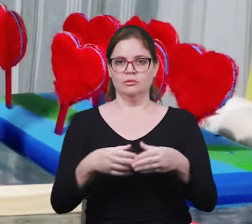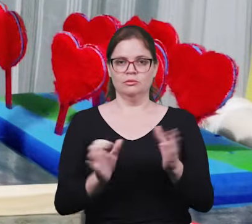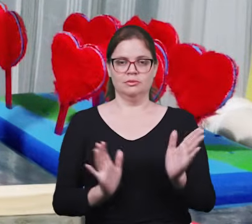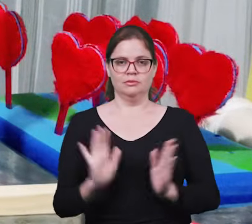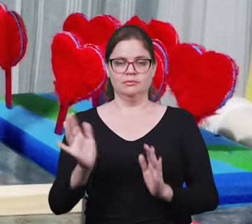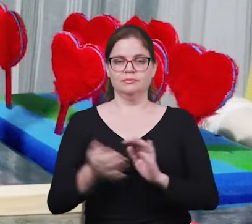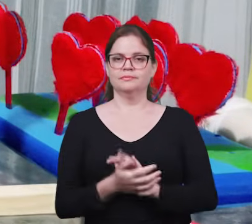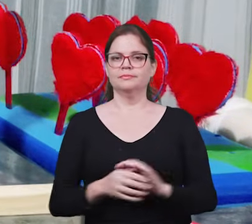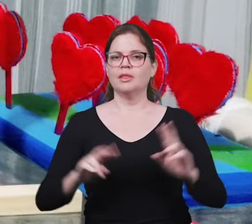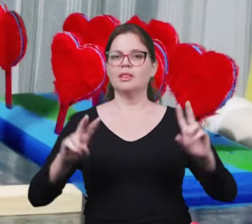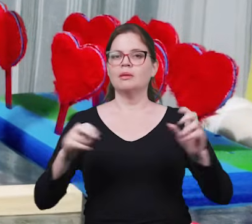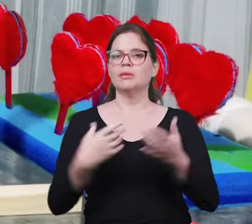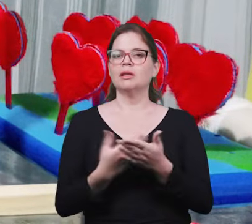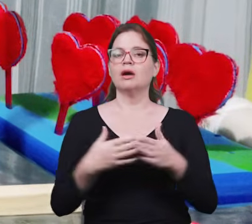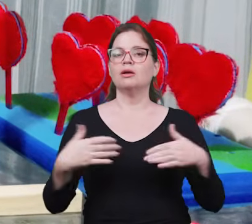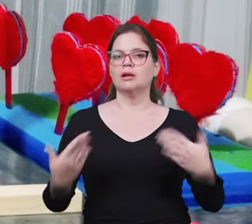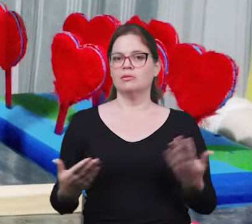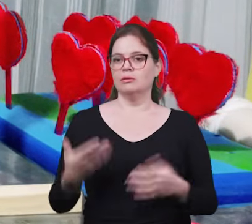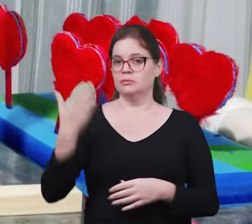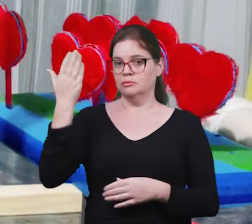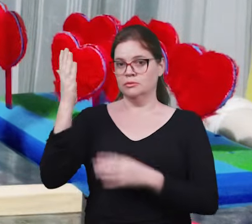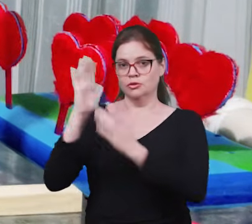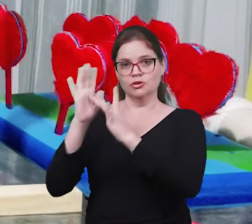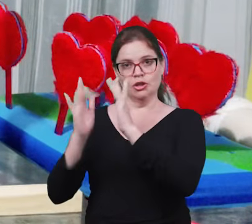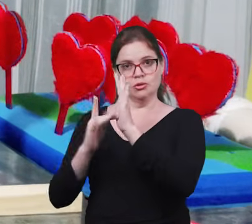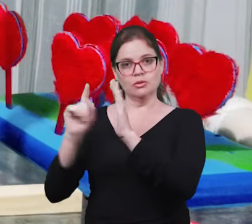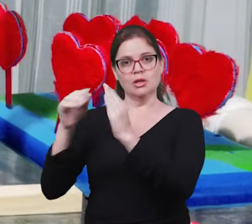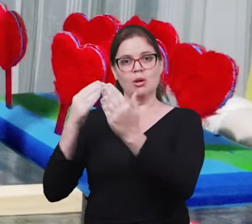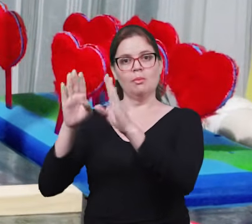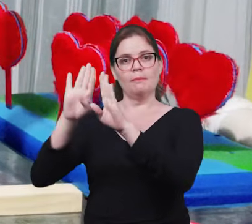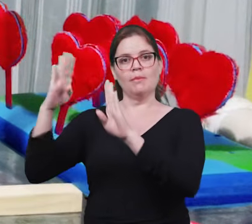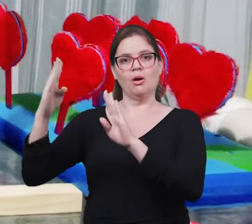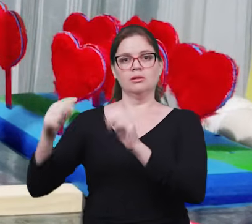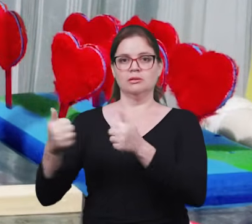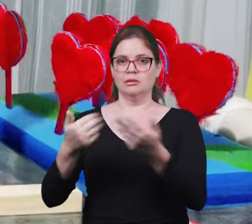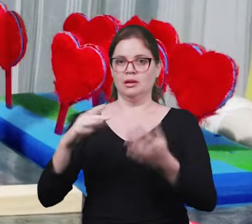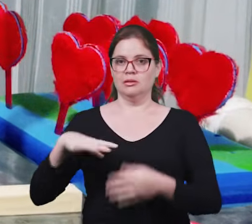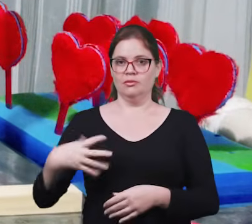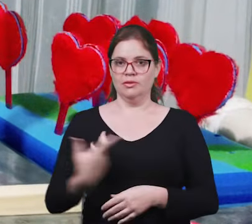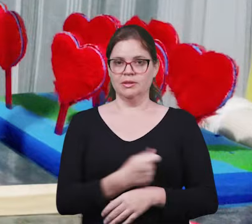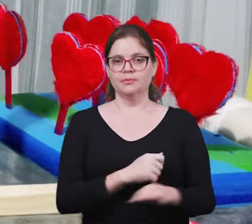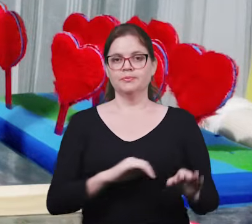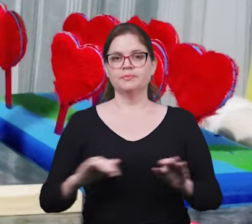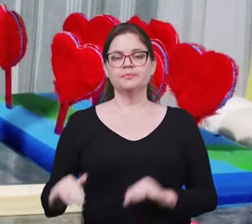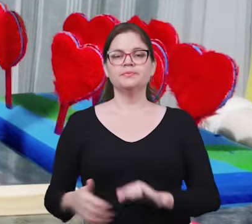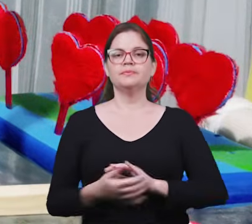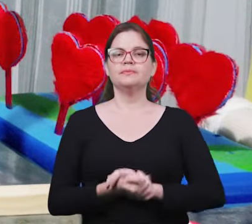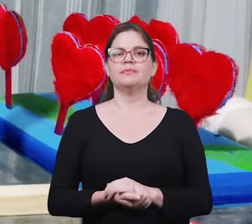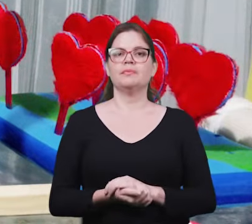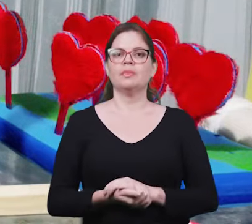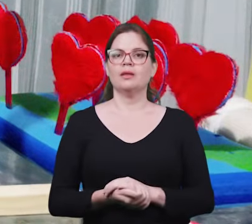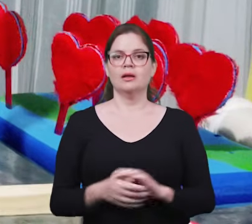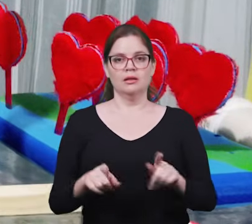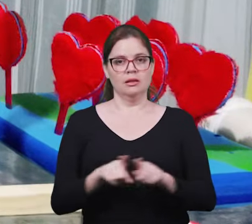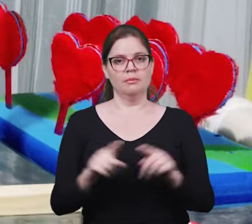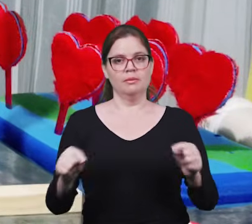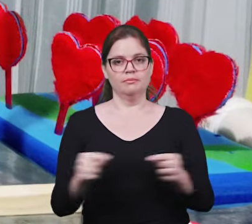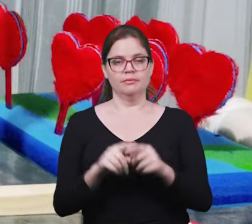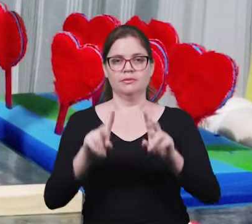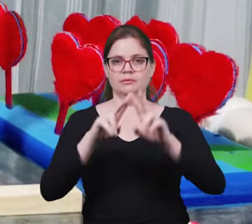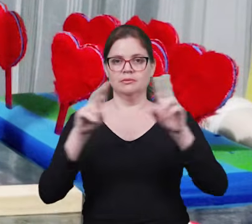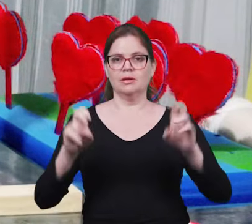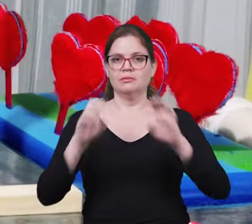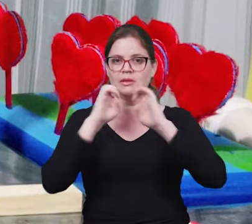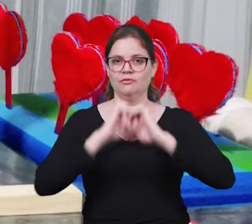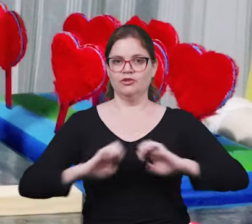tema da nossa aula é Jesus é a porta da salvação. Esse tema nós trabalharemos todo mês e será o tema também da nossa evangelização